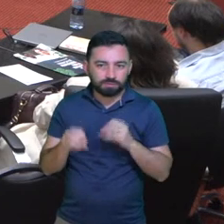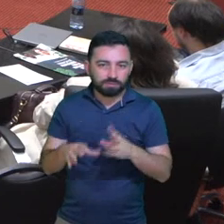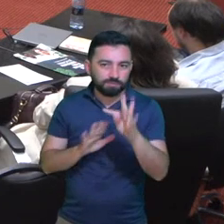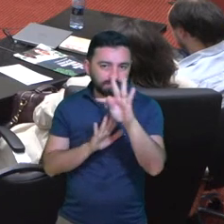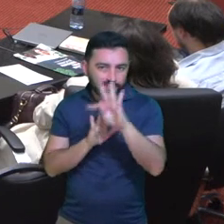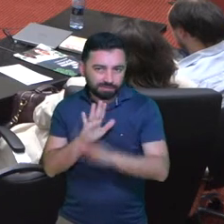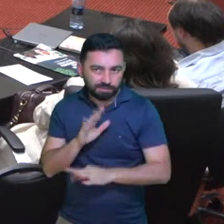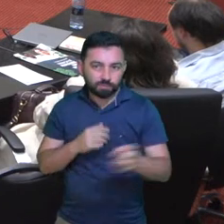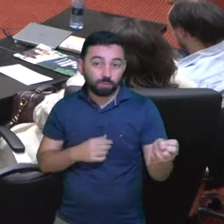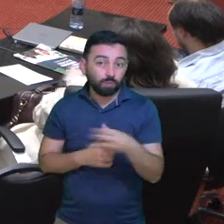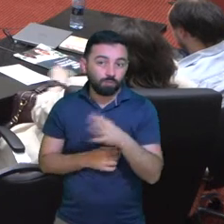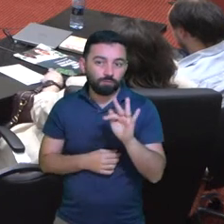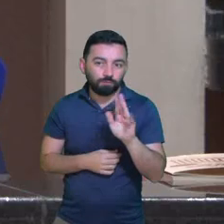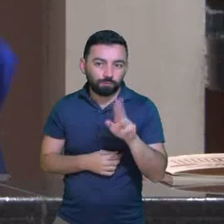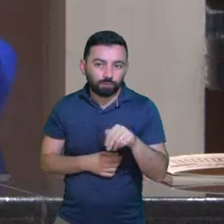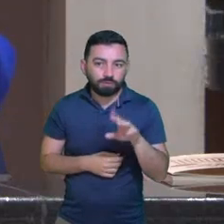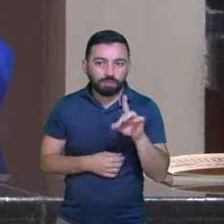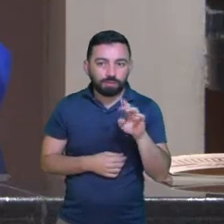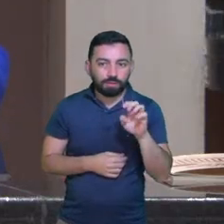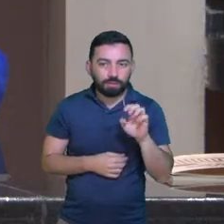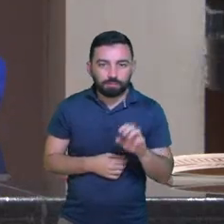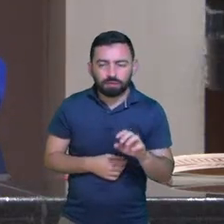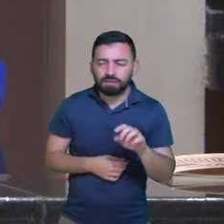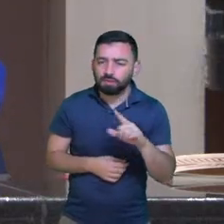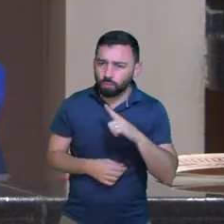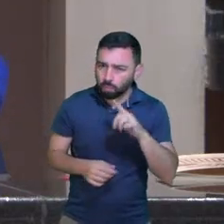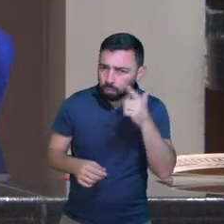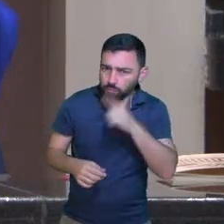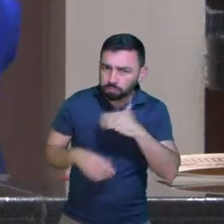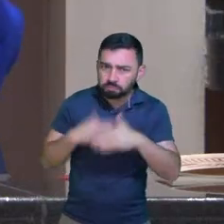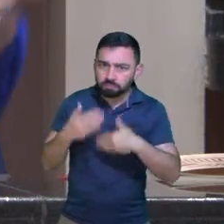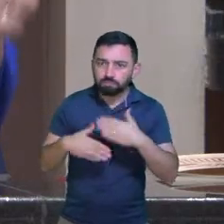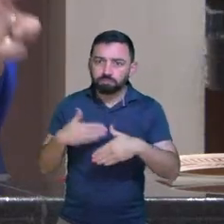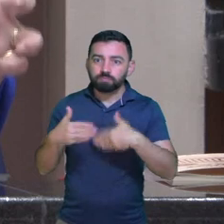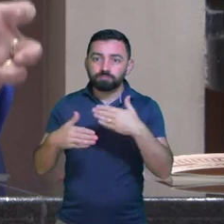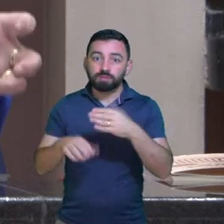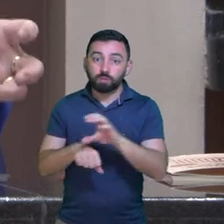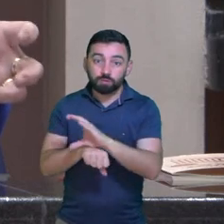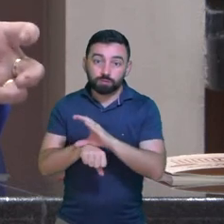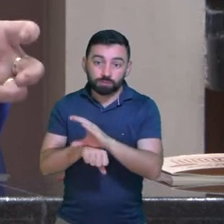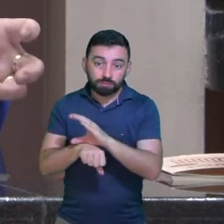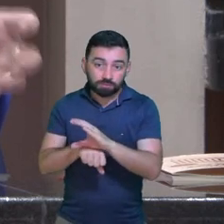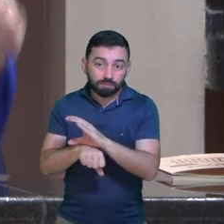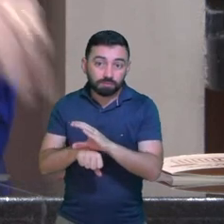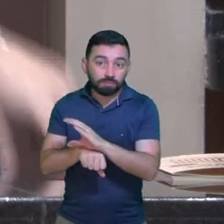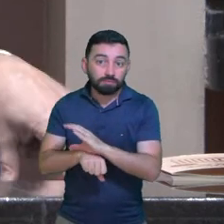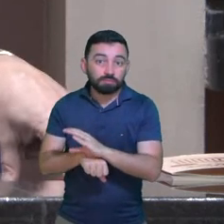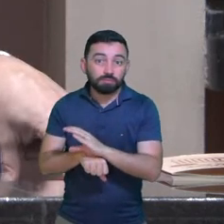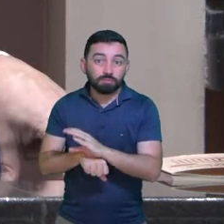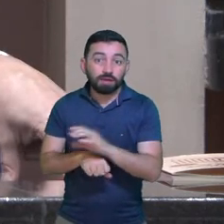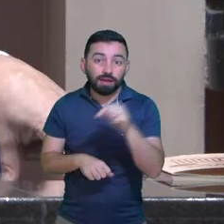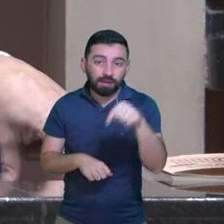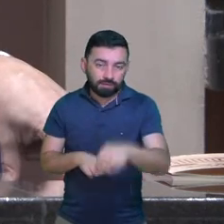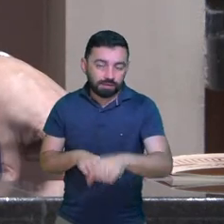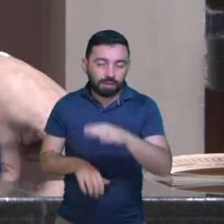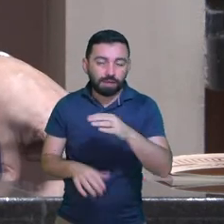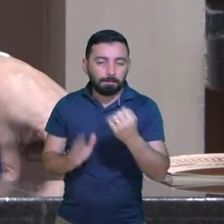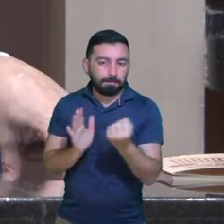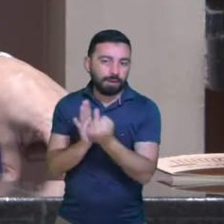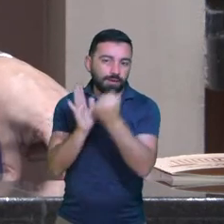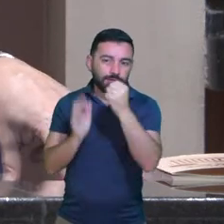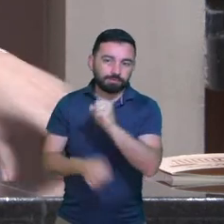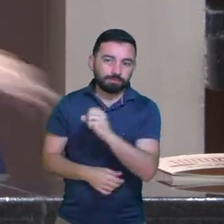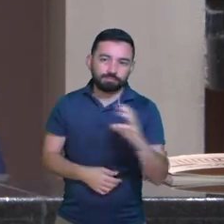do novo fundeb os avanços que tivemos que tá na Constituição da República tem a marca de Santa Catarina